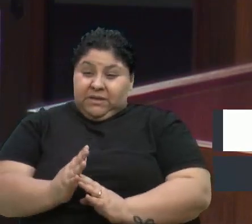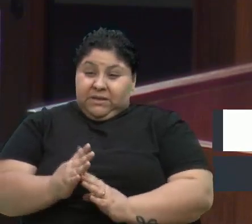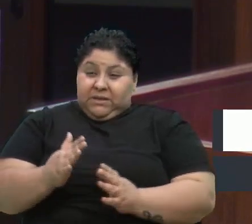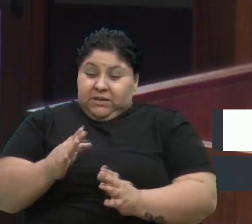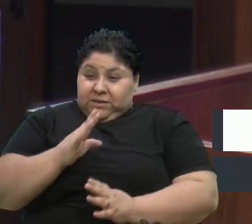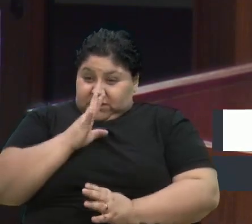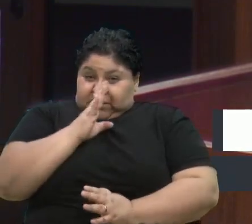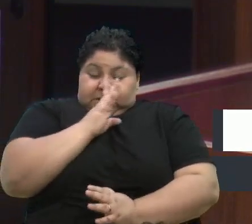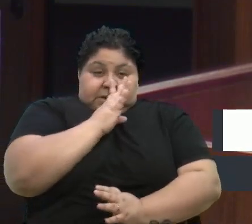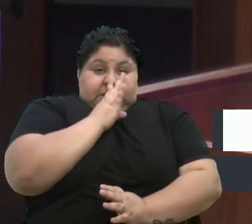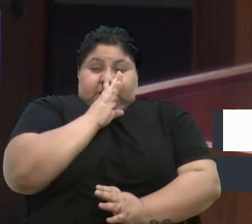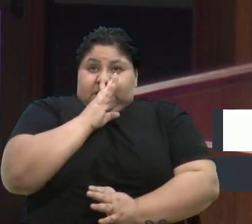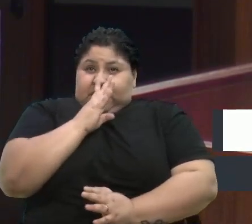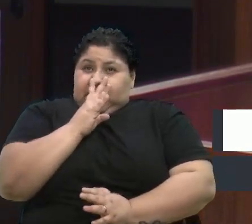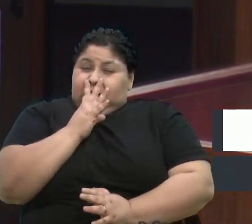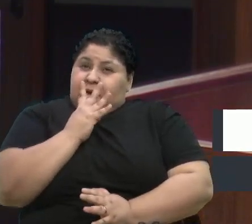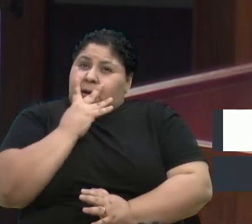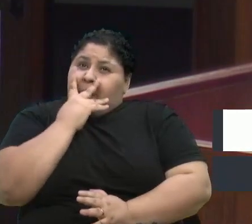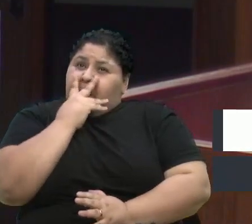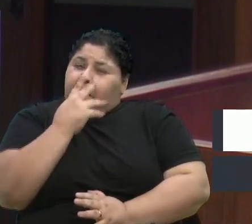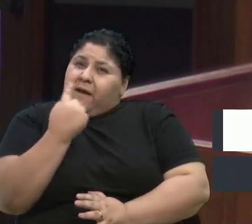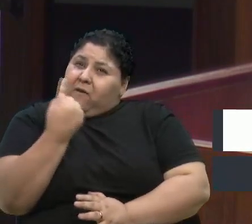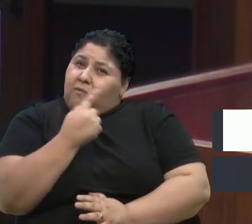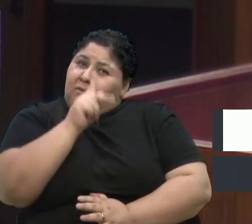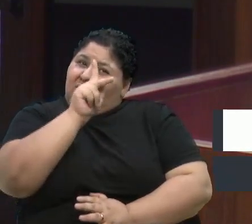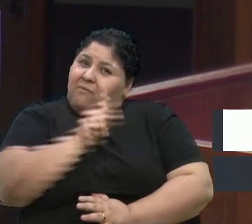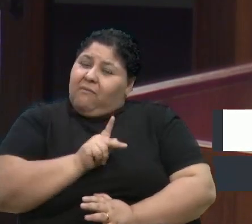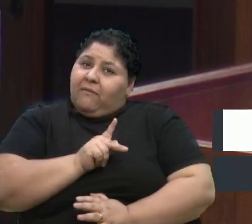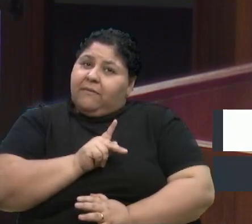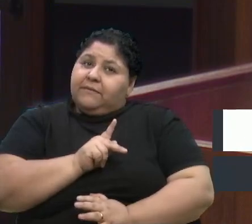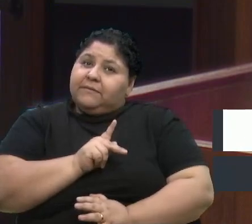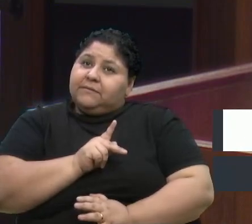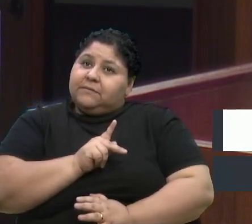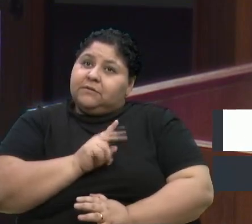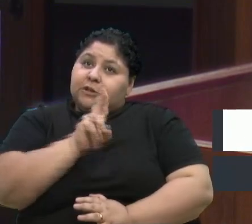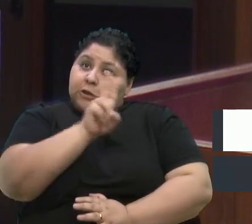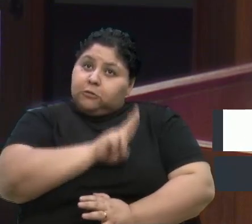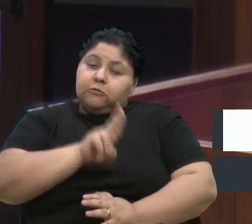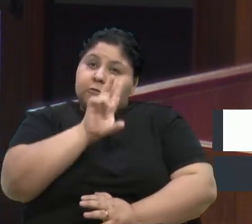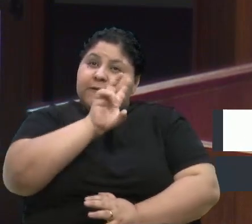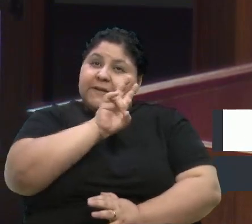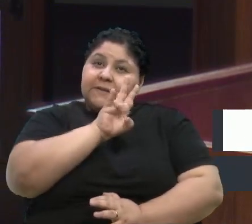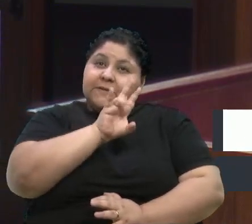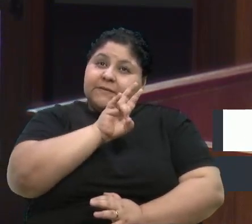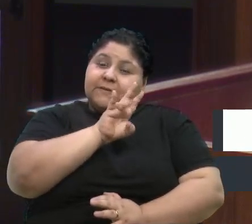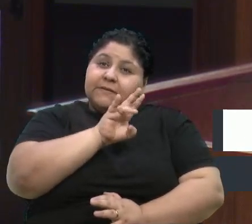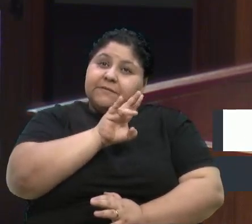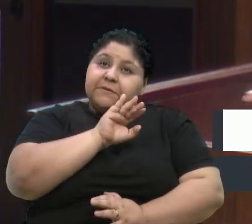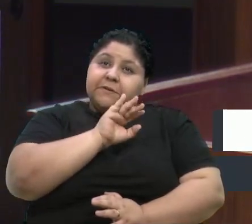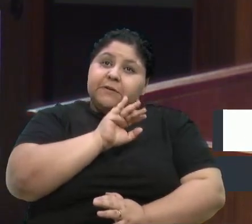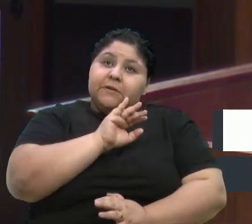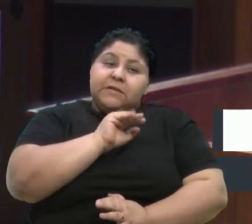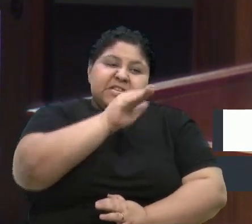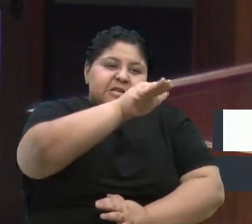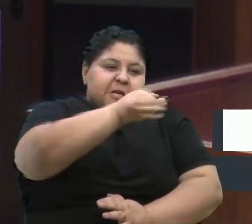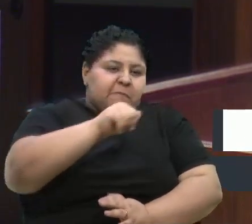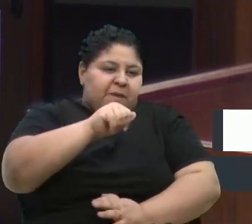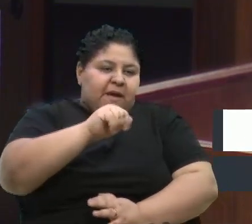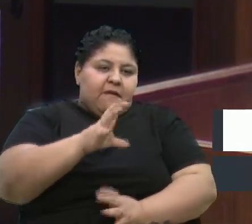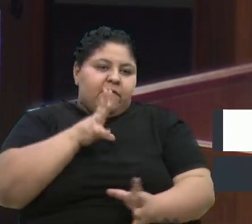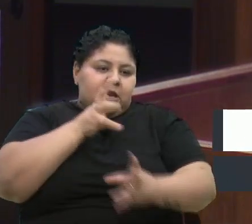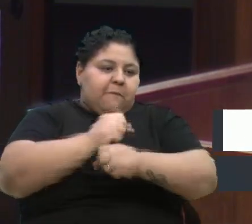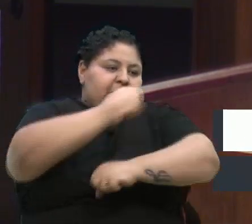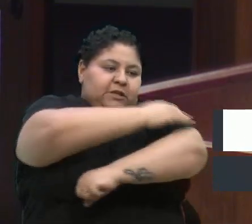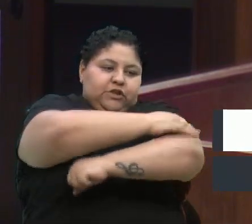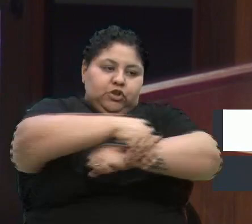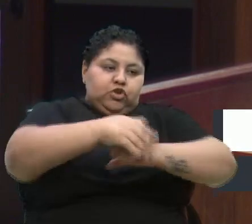é que parece, né, que tinha uma pessoa, usuário de drogas, que raptava, né, pegava animais de rua